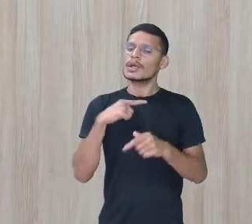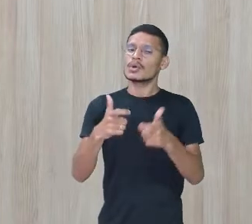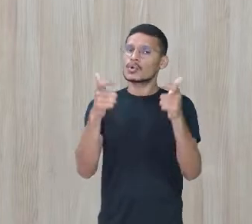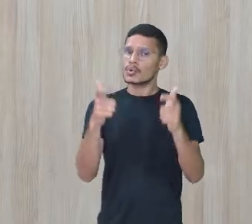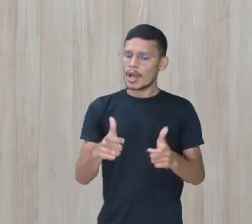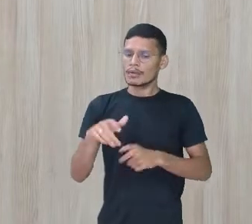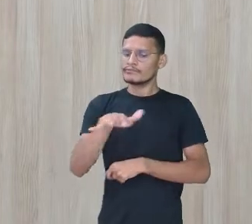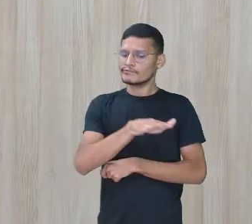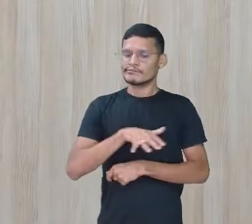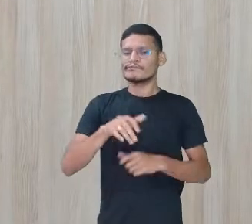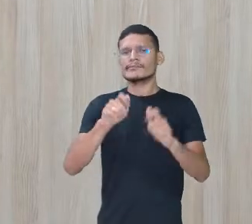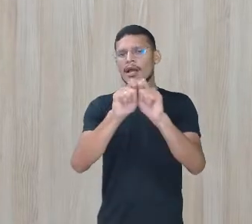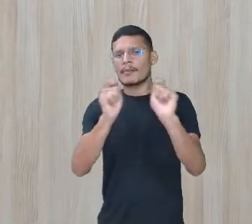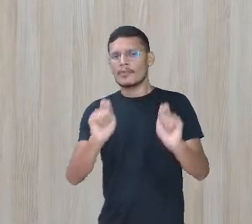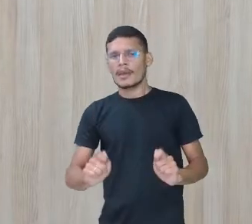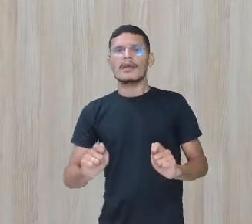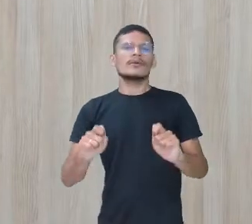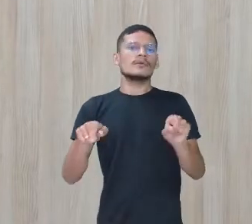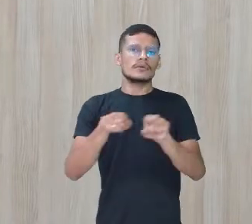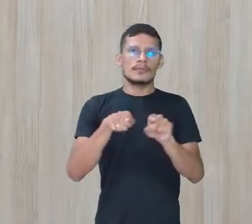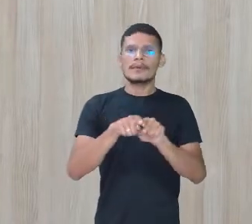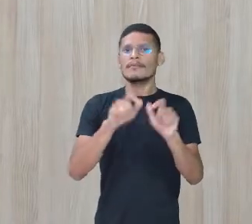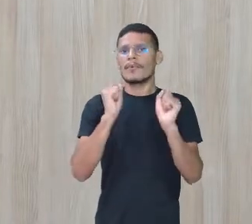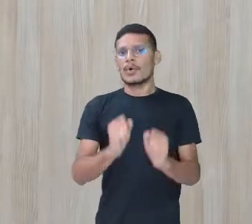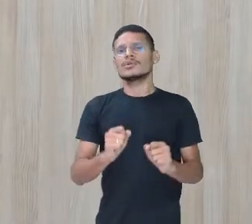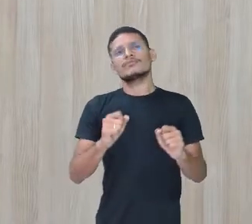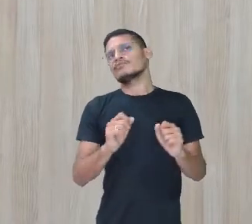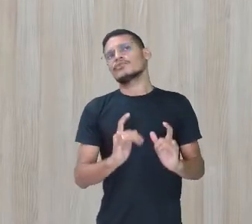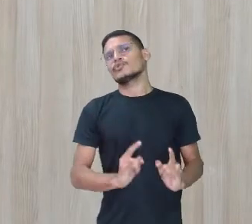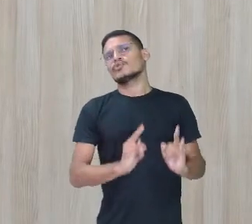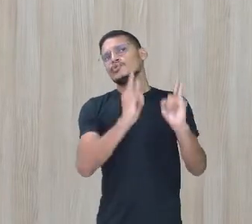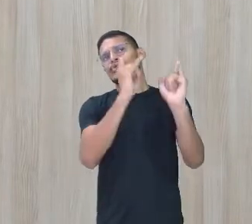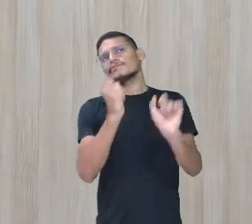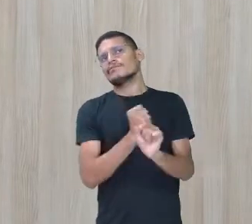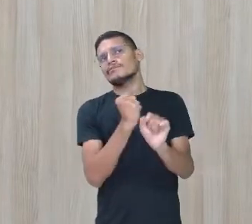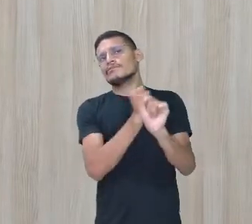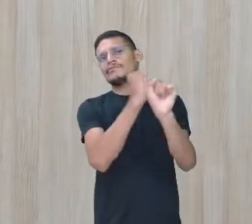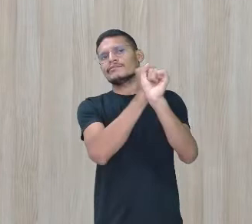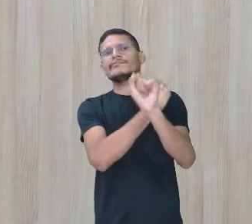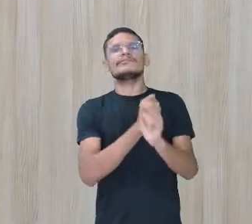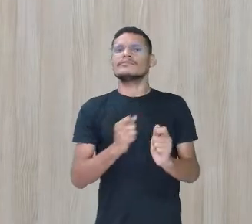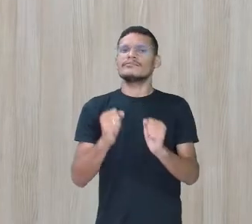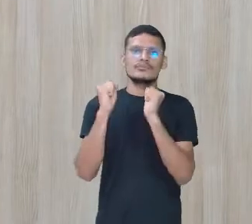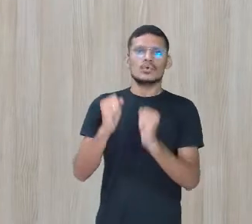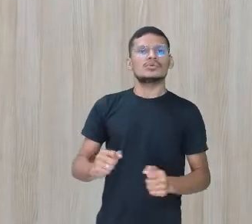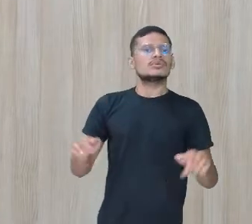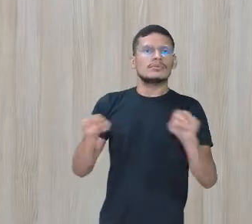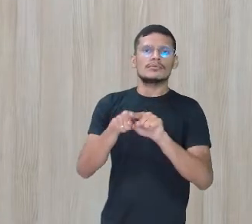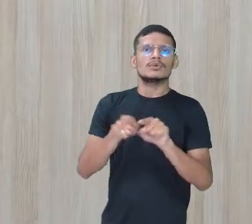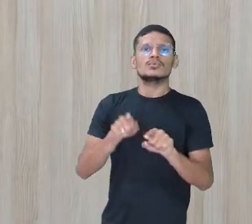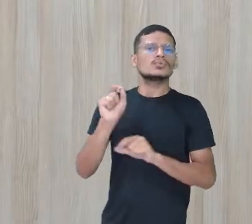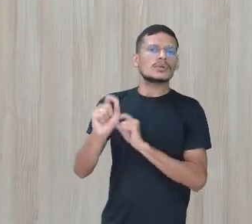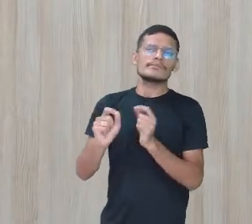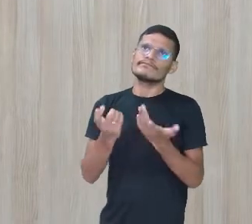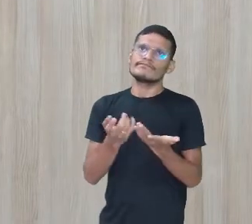espaço, um monumento, né? E aí pode ser uma edificação, pode ser enfim,